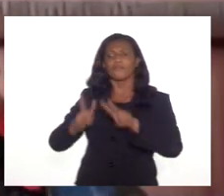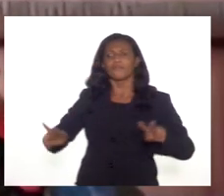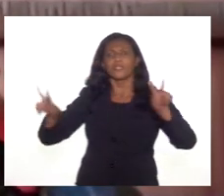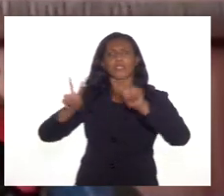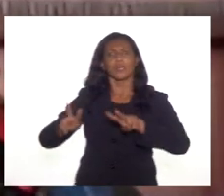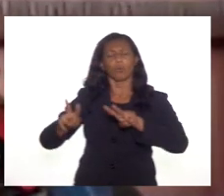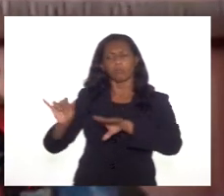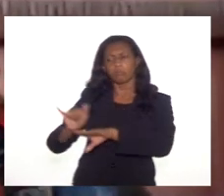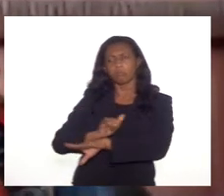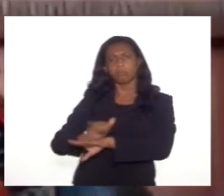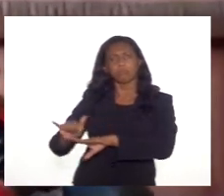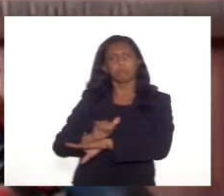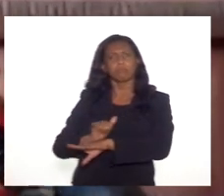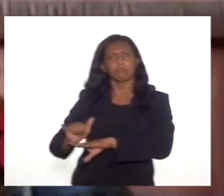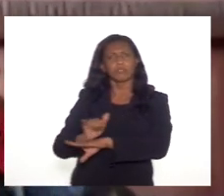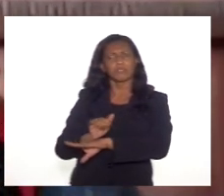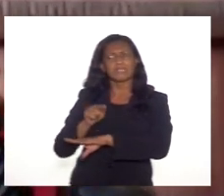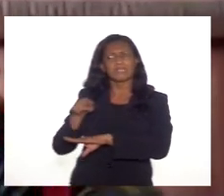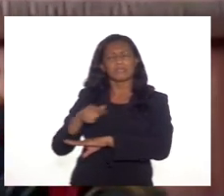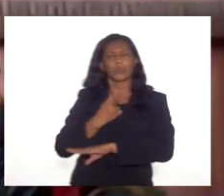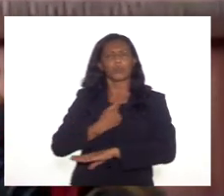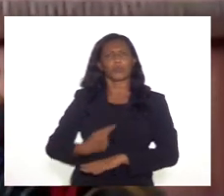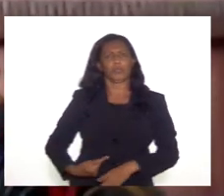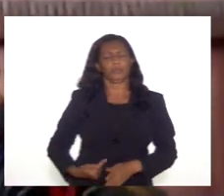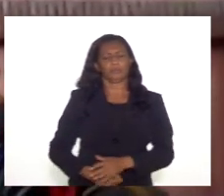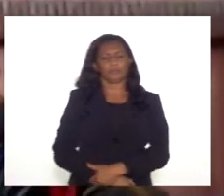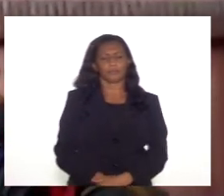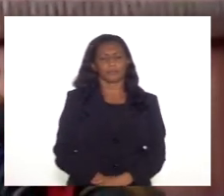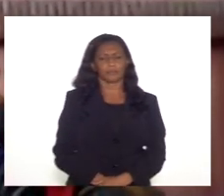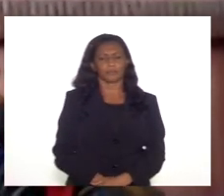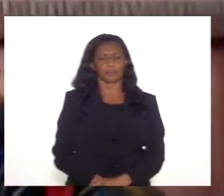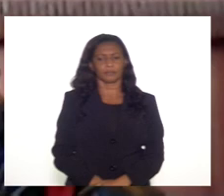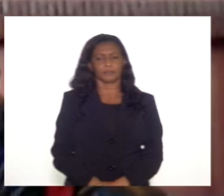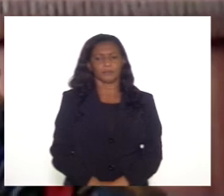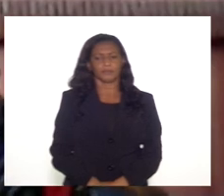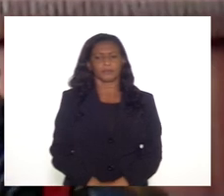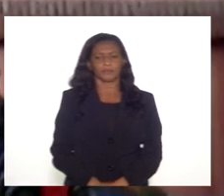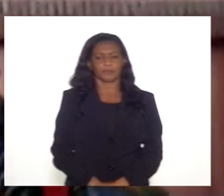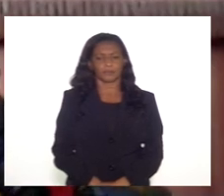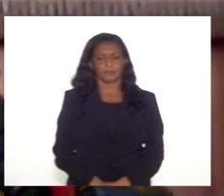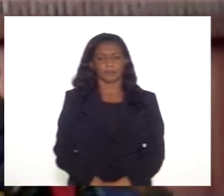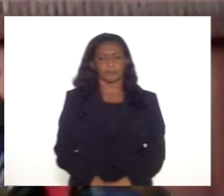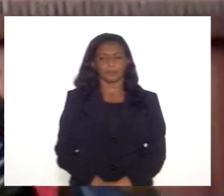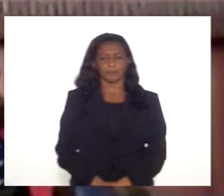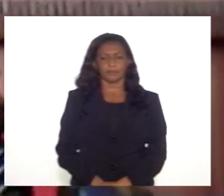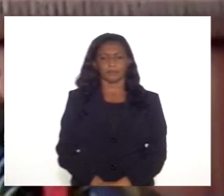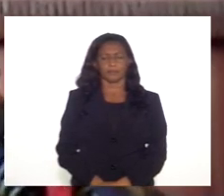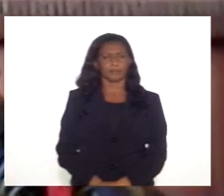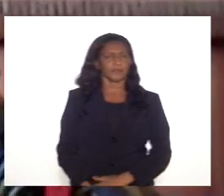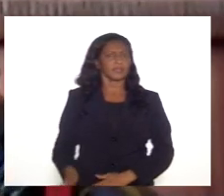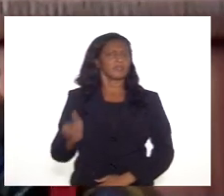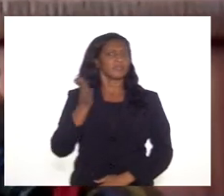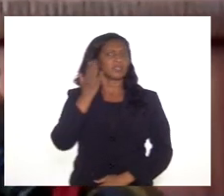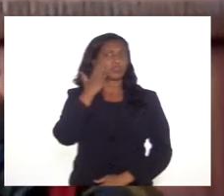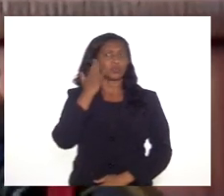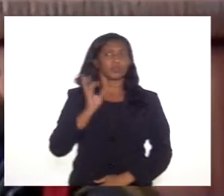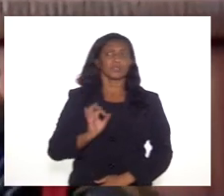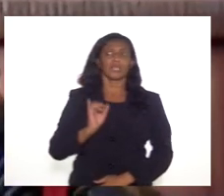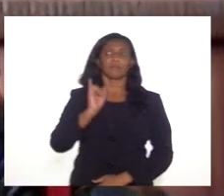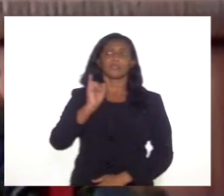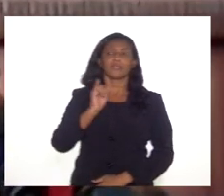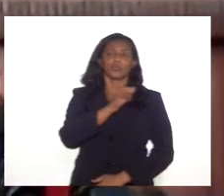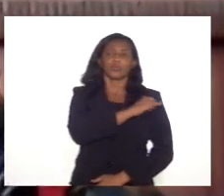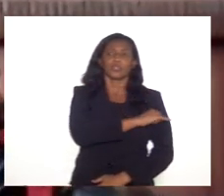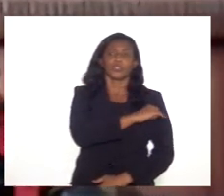estratégica deste governo. A gente nem sabe se o Rio de Janeiro vai permanecer